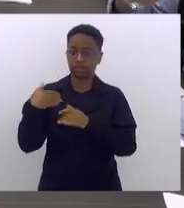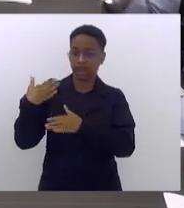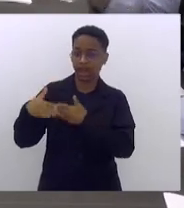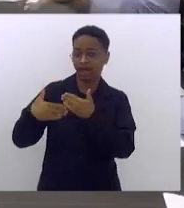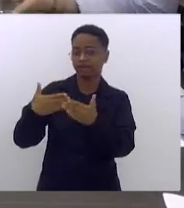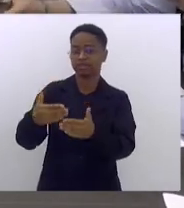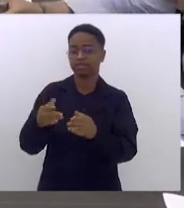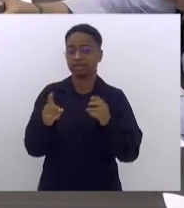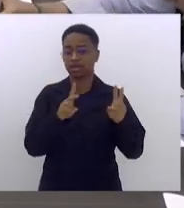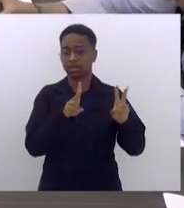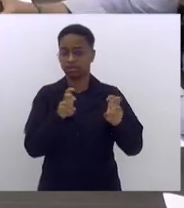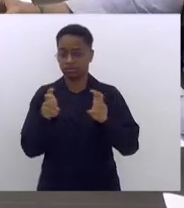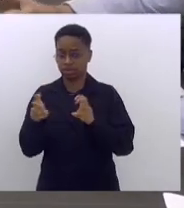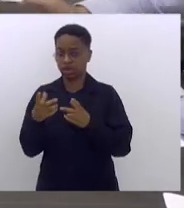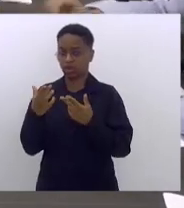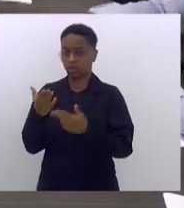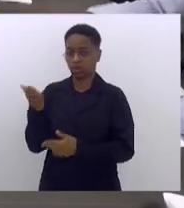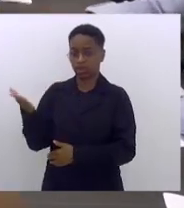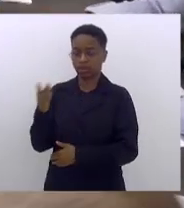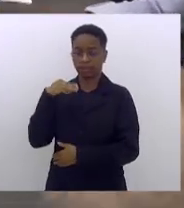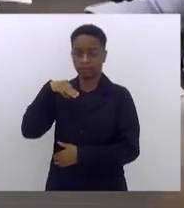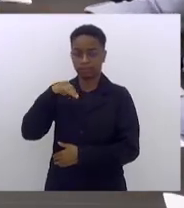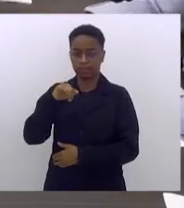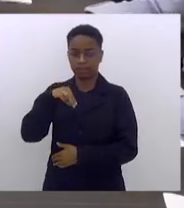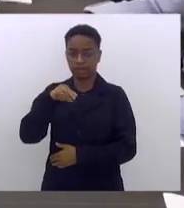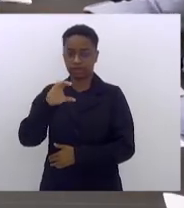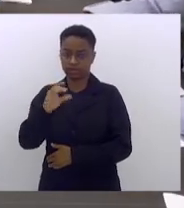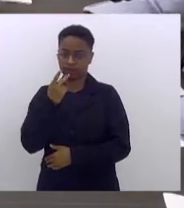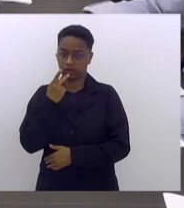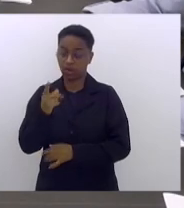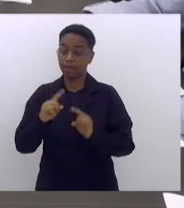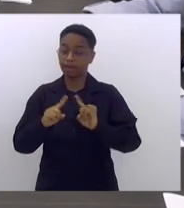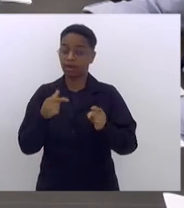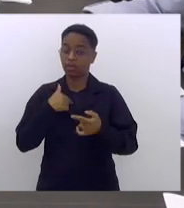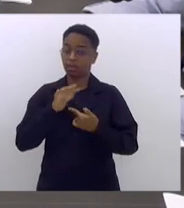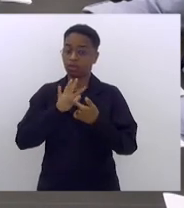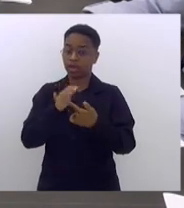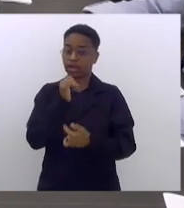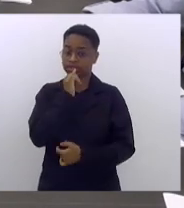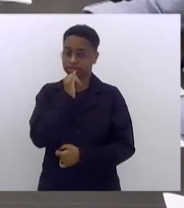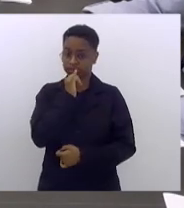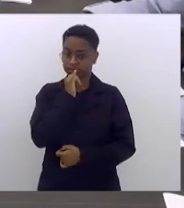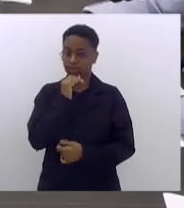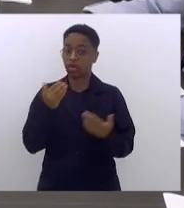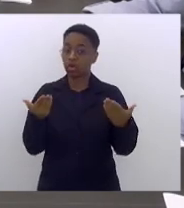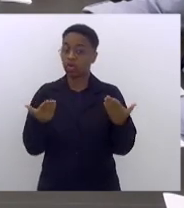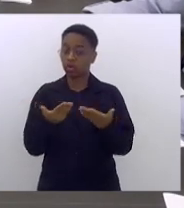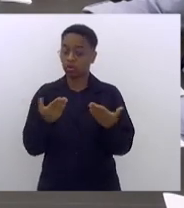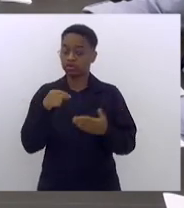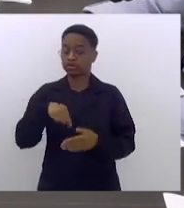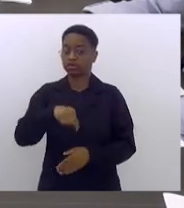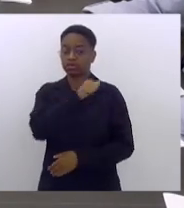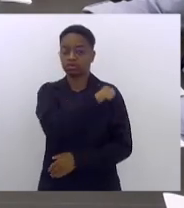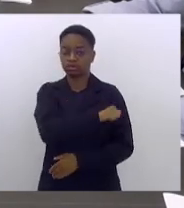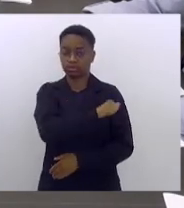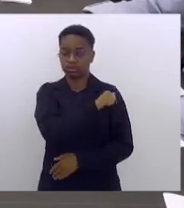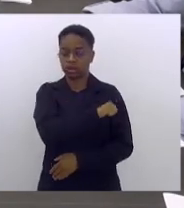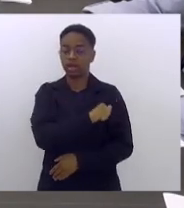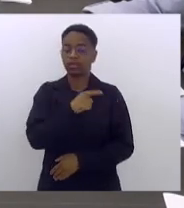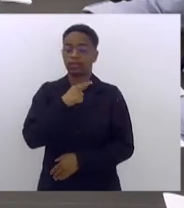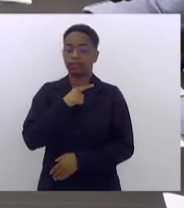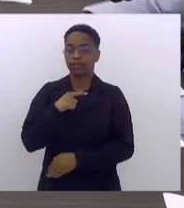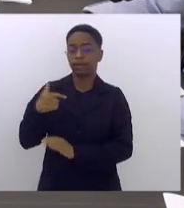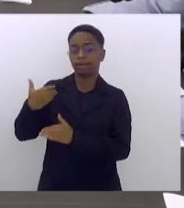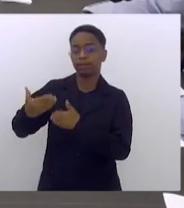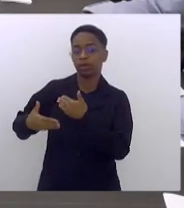nesses aspectos que o deputado Carlos Mink destacou. Eu só queria citar um exemplo. Hoje a gente está vivenciando no estado do Rio de Janeiro um